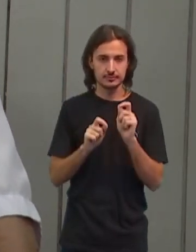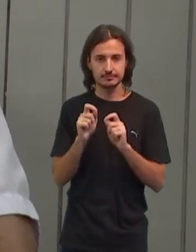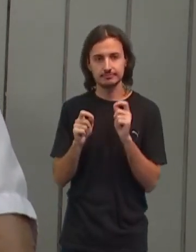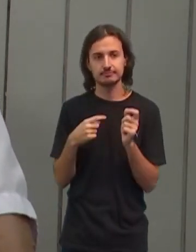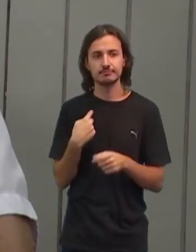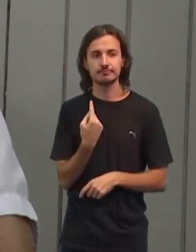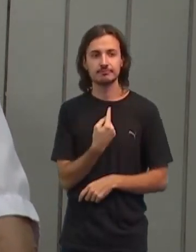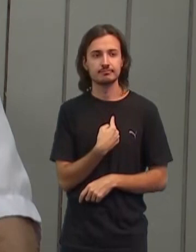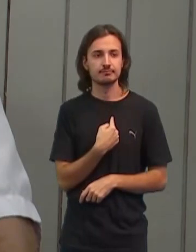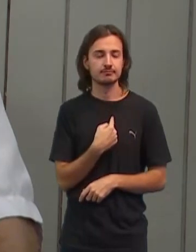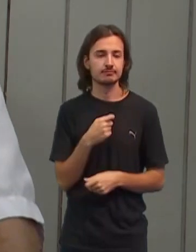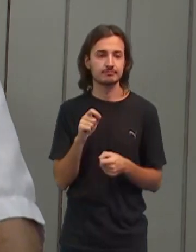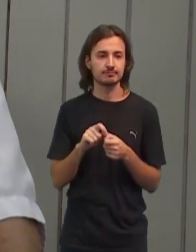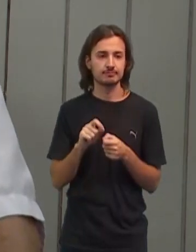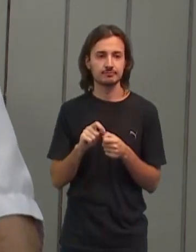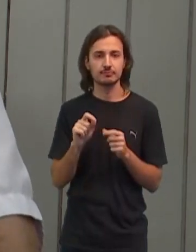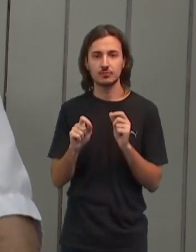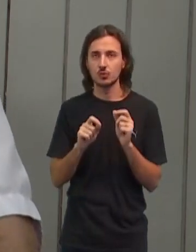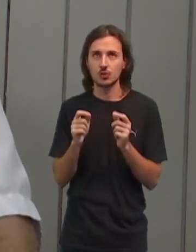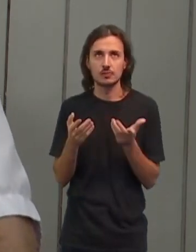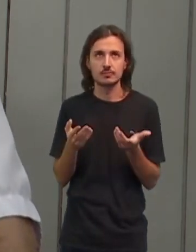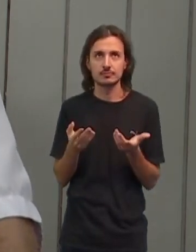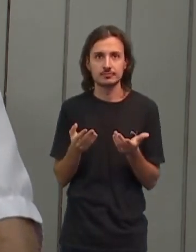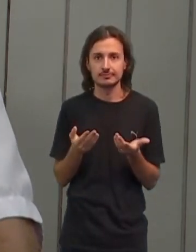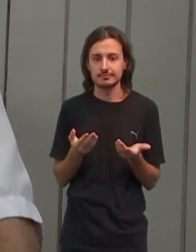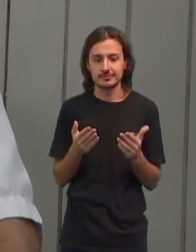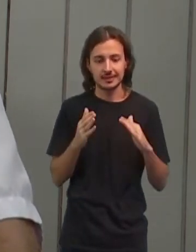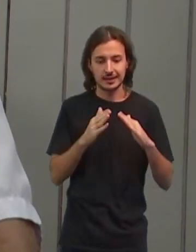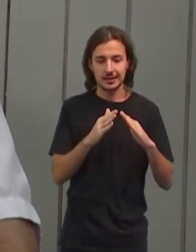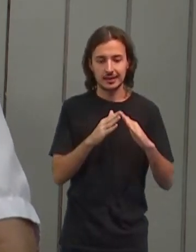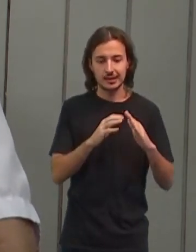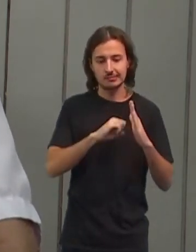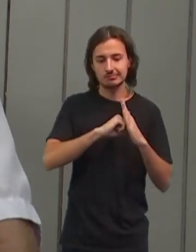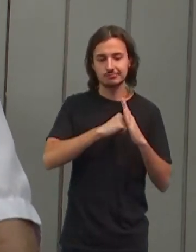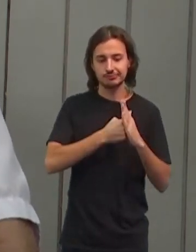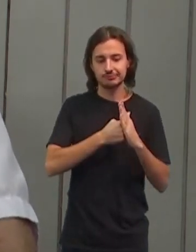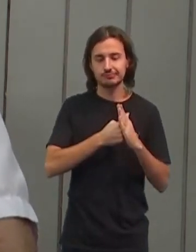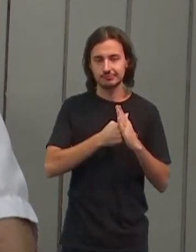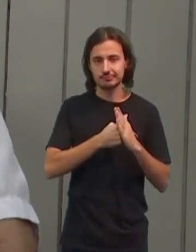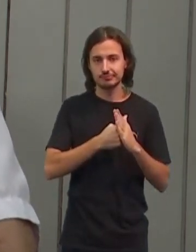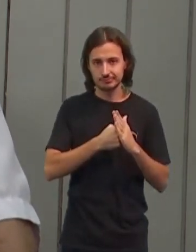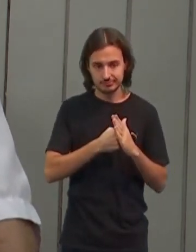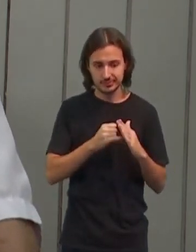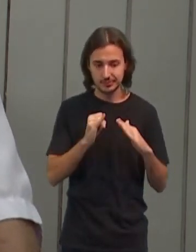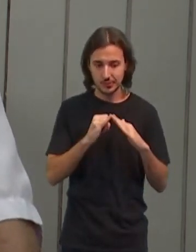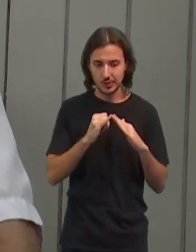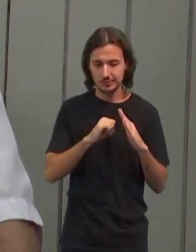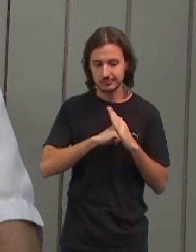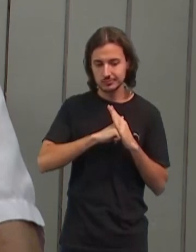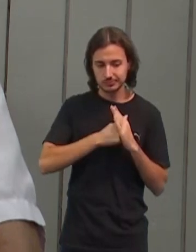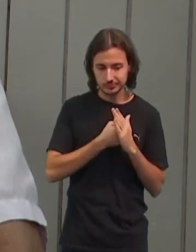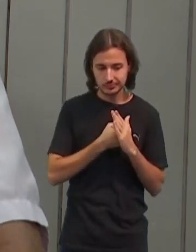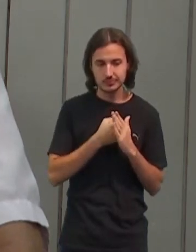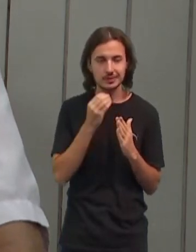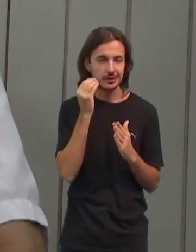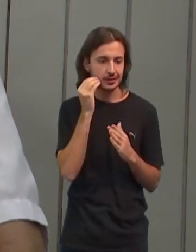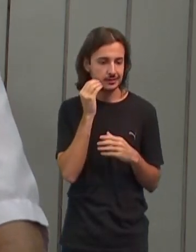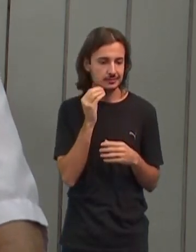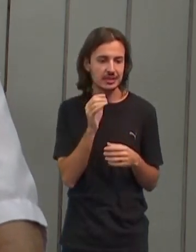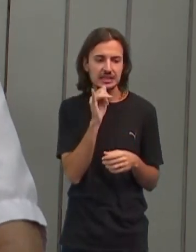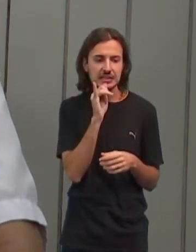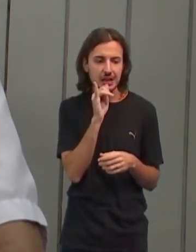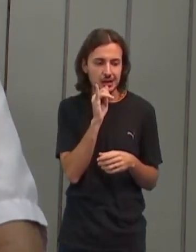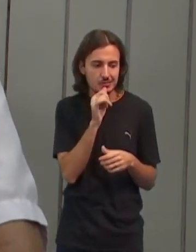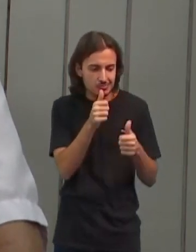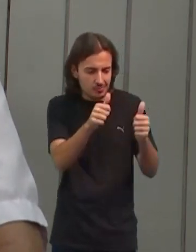levantamento dos bens tombados e do estado de conservação deles, para ver o resultado